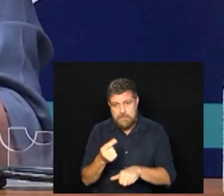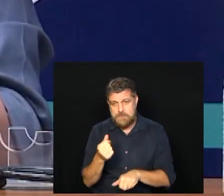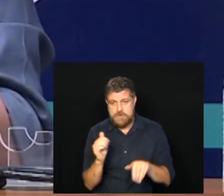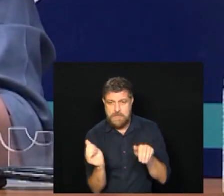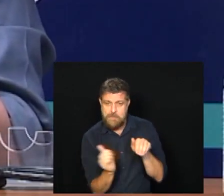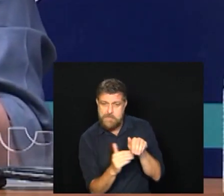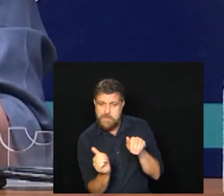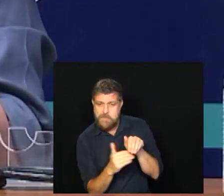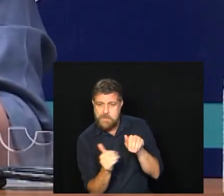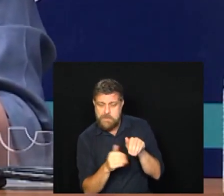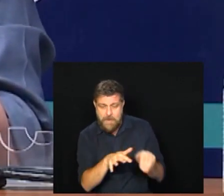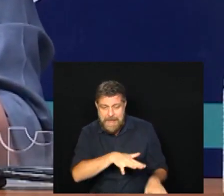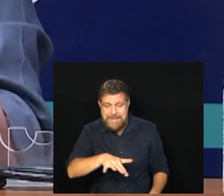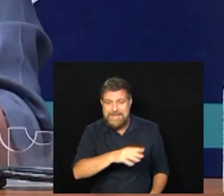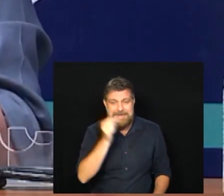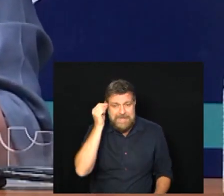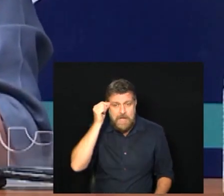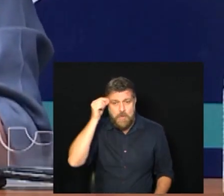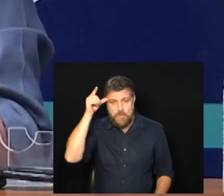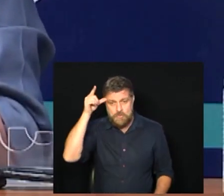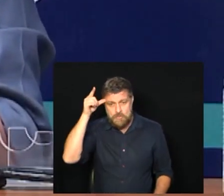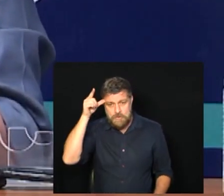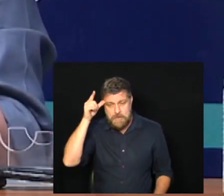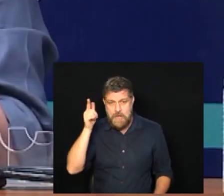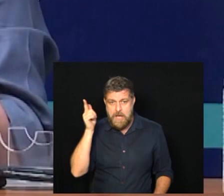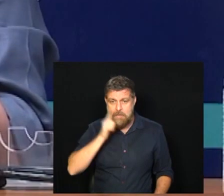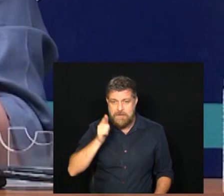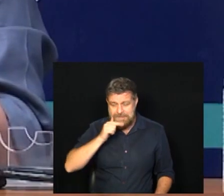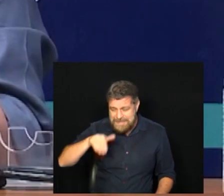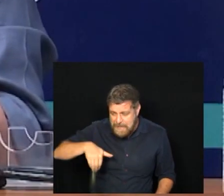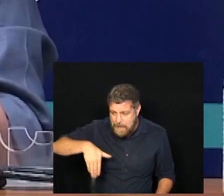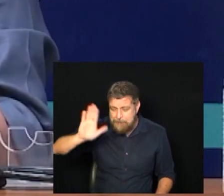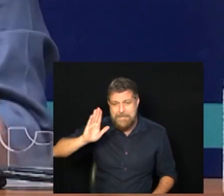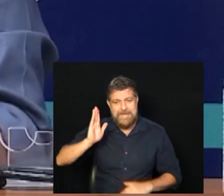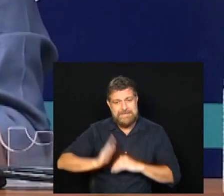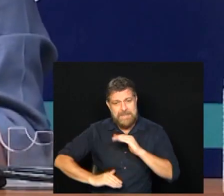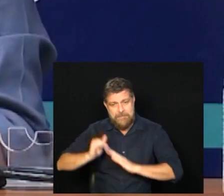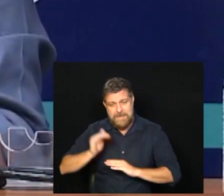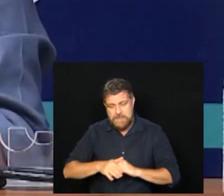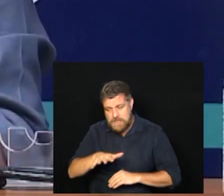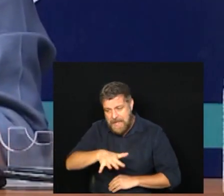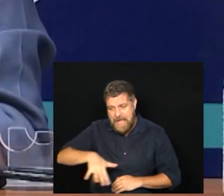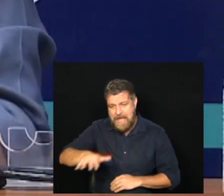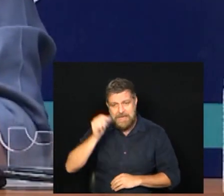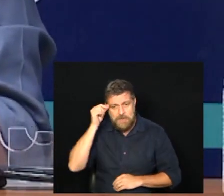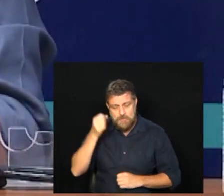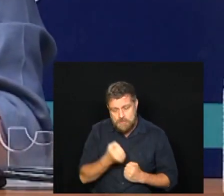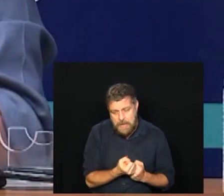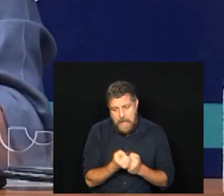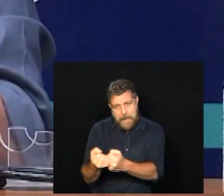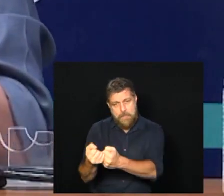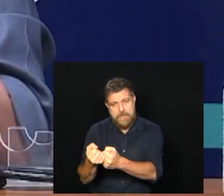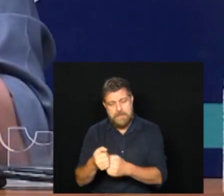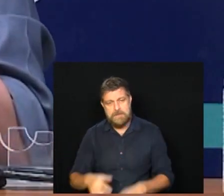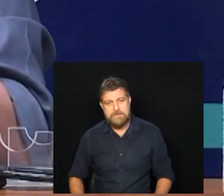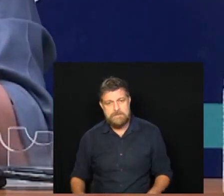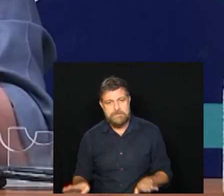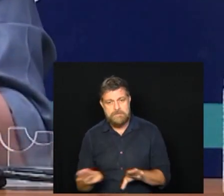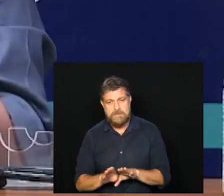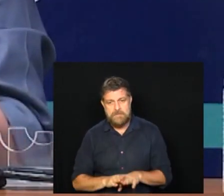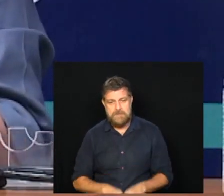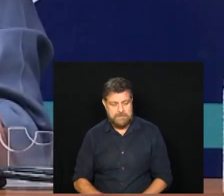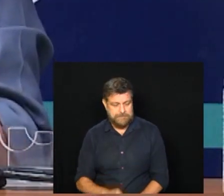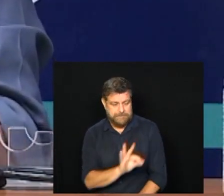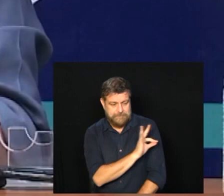de Investimento na Cultura para ampliar a ação de apoio ao setor cultural de Campinas. Fizemos o